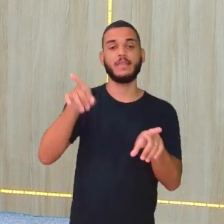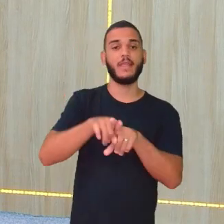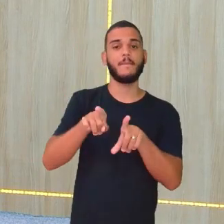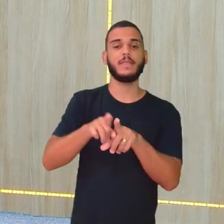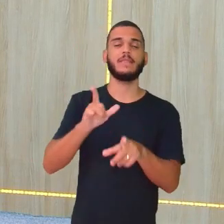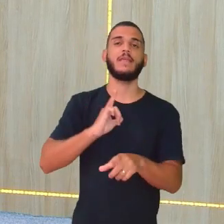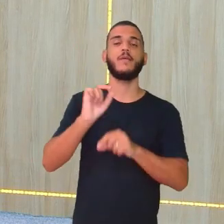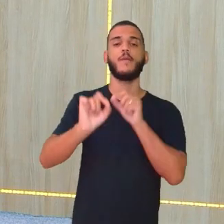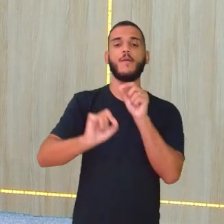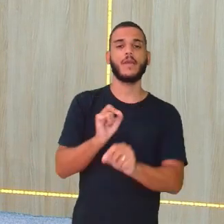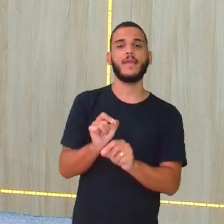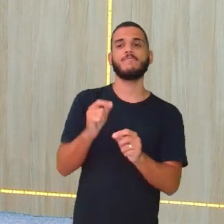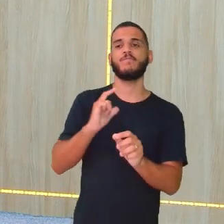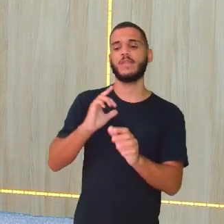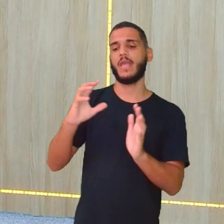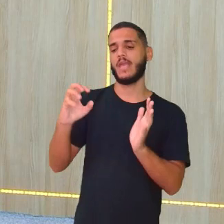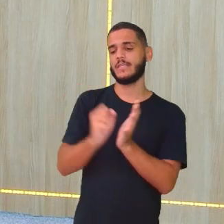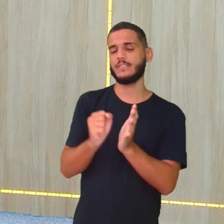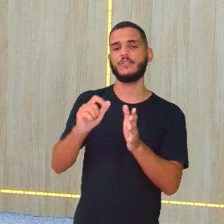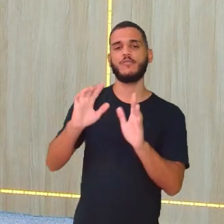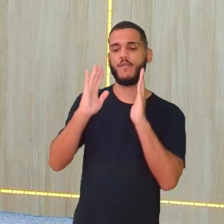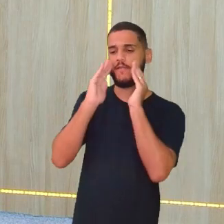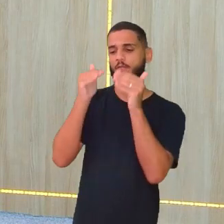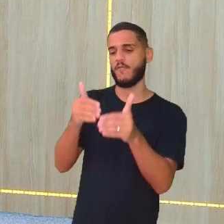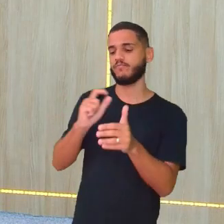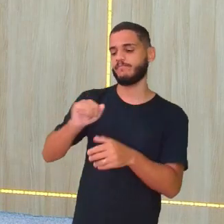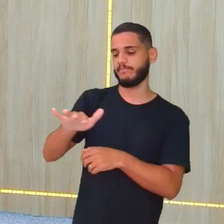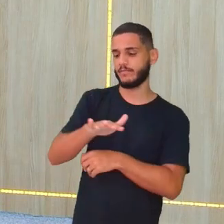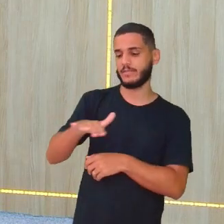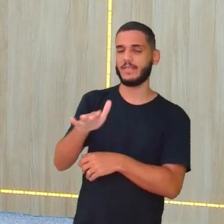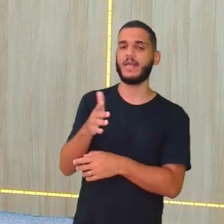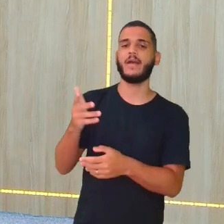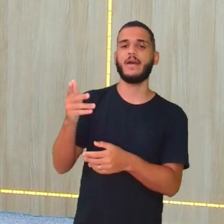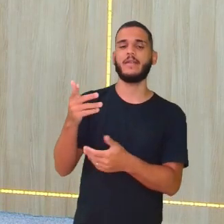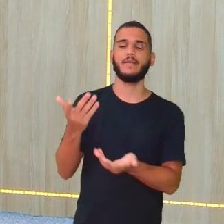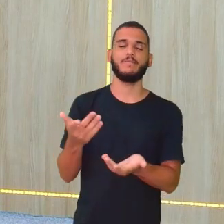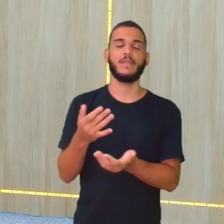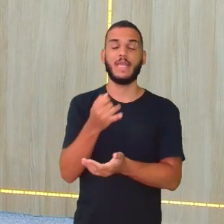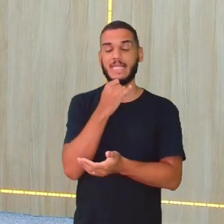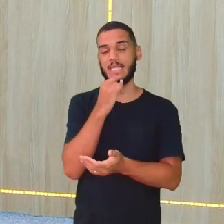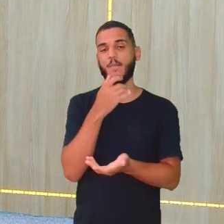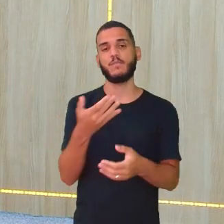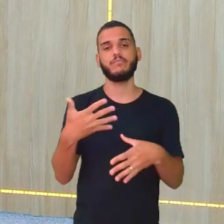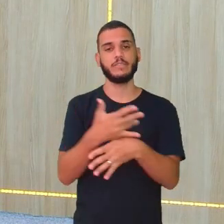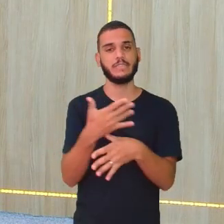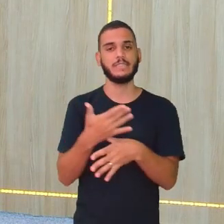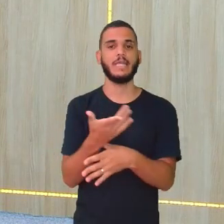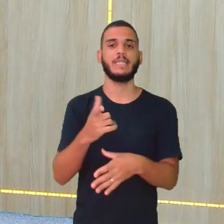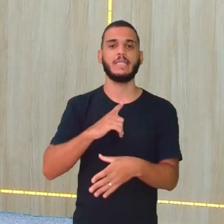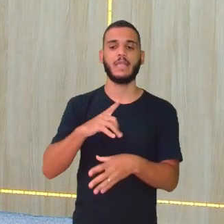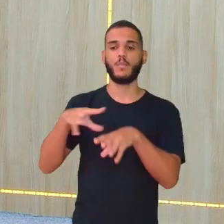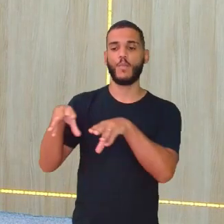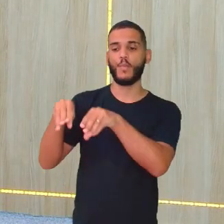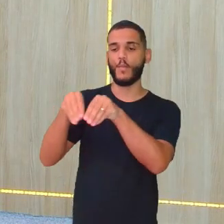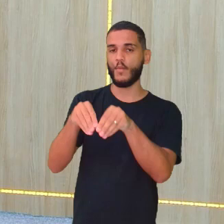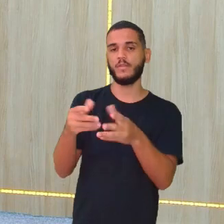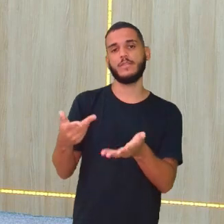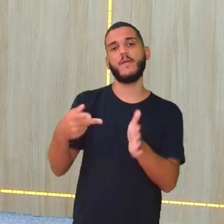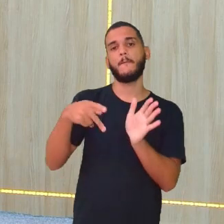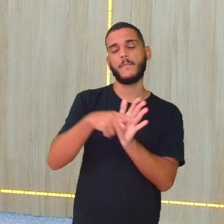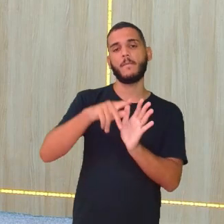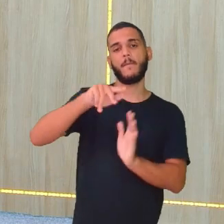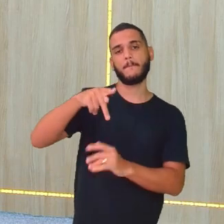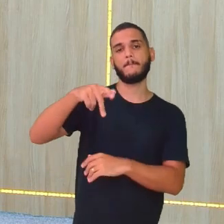registro de determinadas especificidades dessas regiões. Então, em uma cidade, no sertão do Pajeú, um